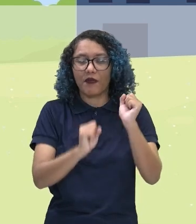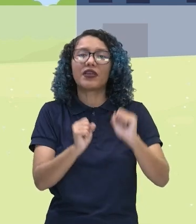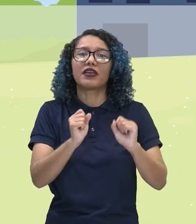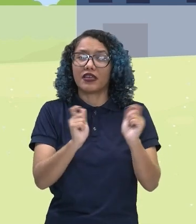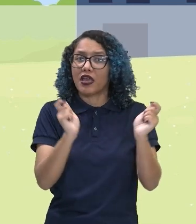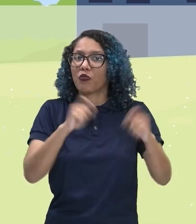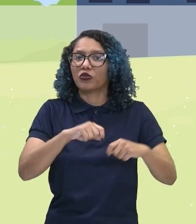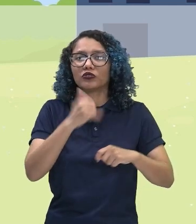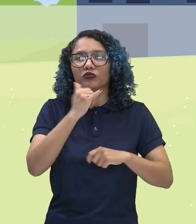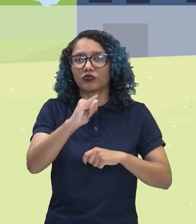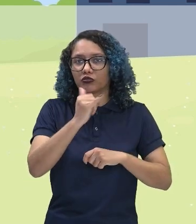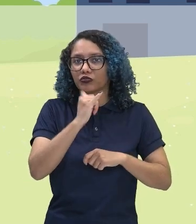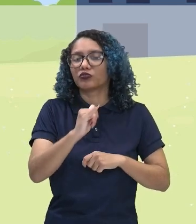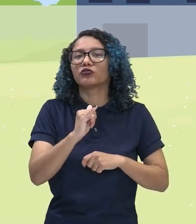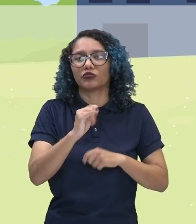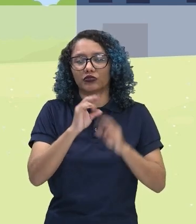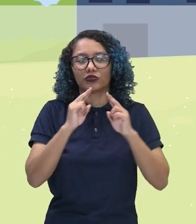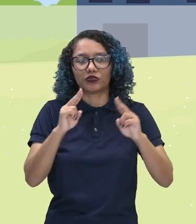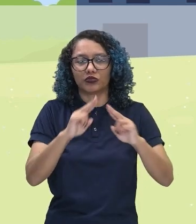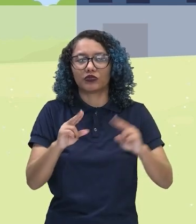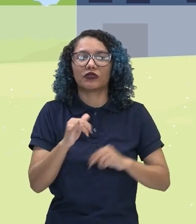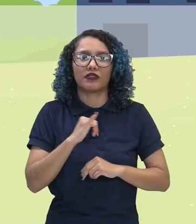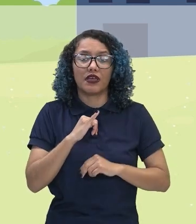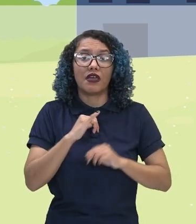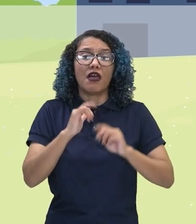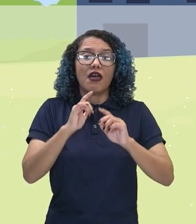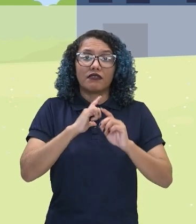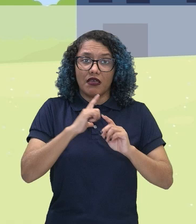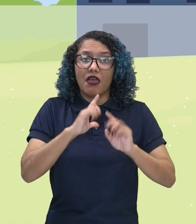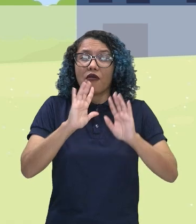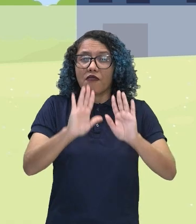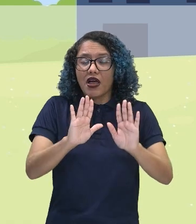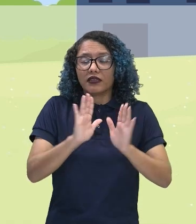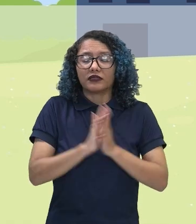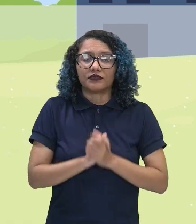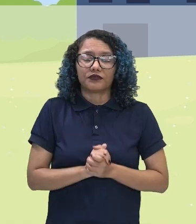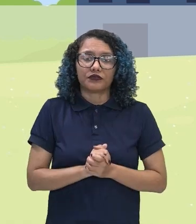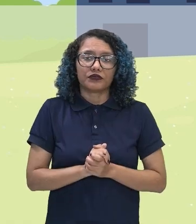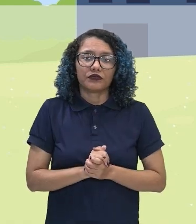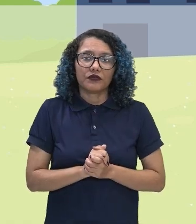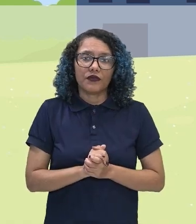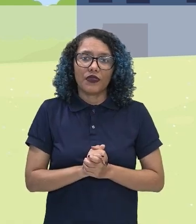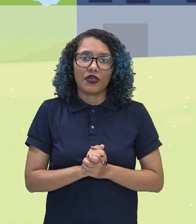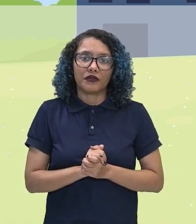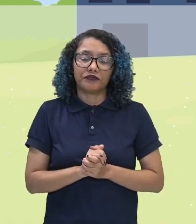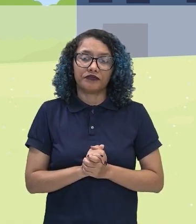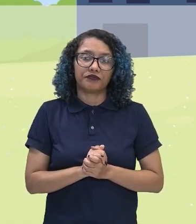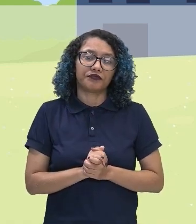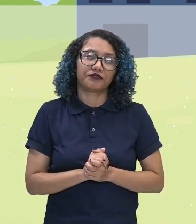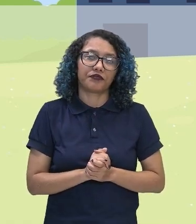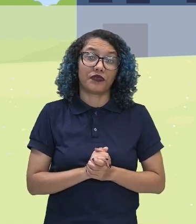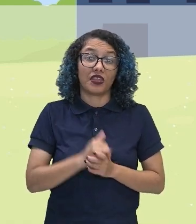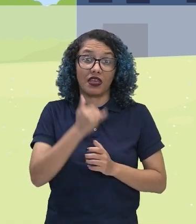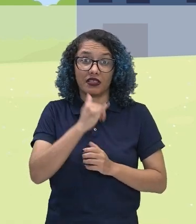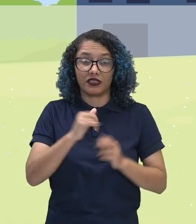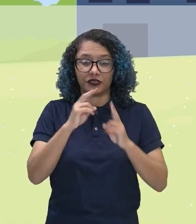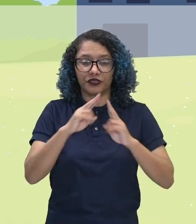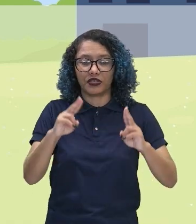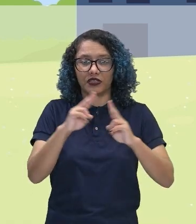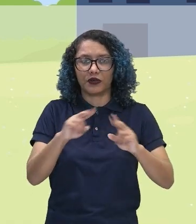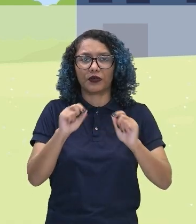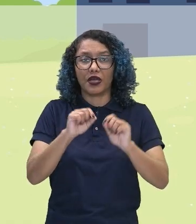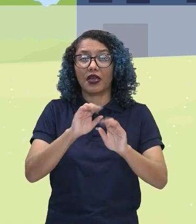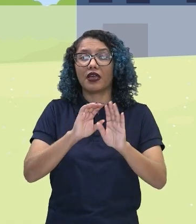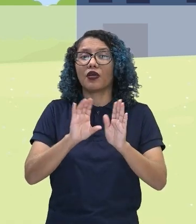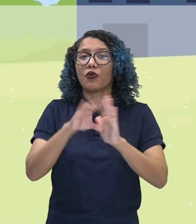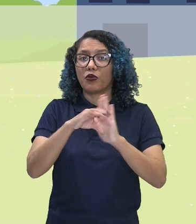essa energia, tá? E quando a gente fala de energia elétrica, a gente tem que pensar que existe um conceito por trás